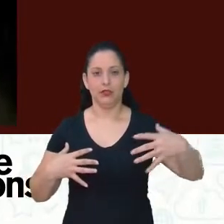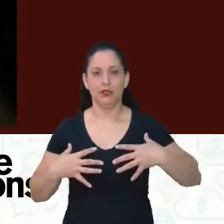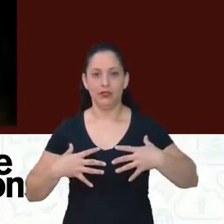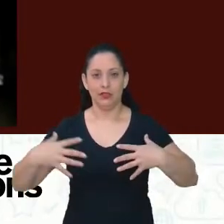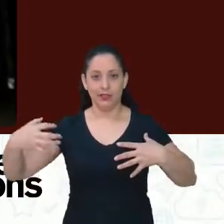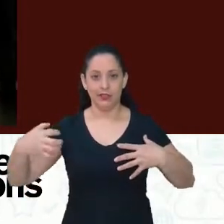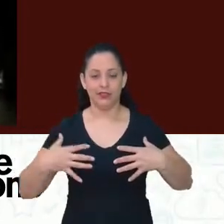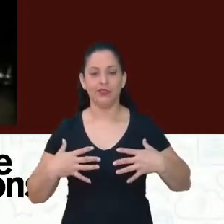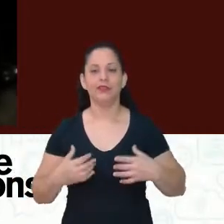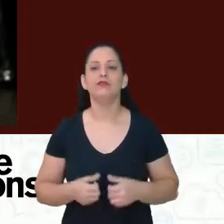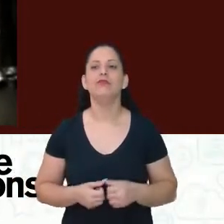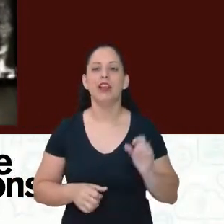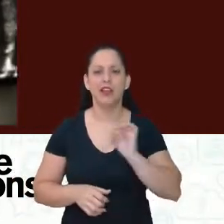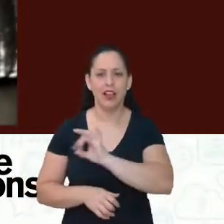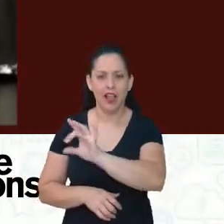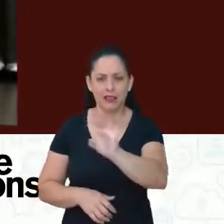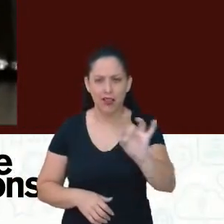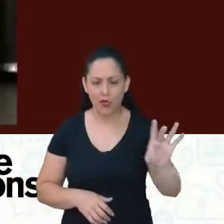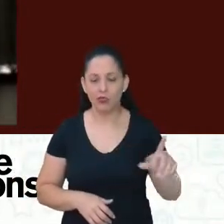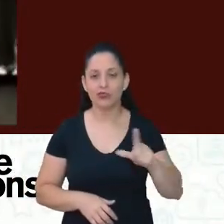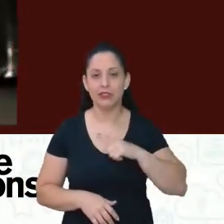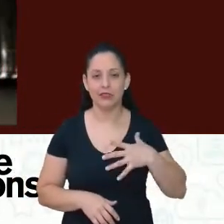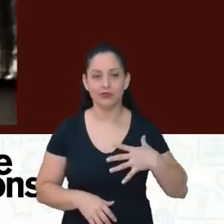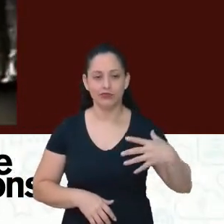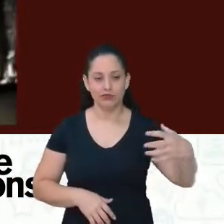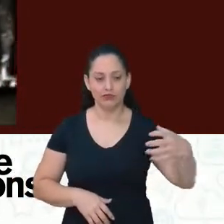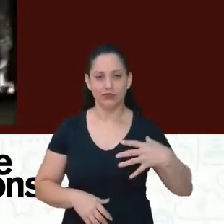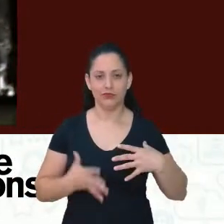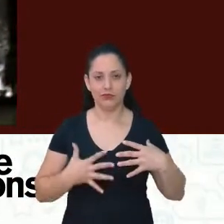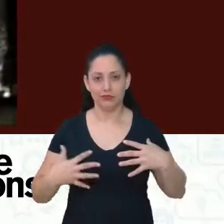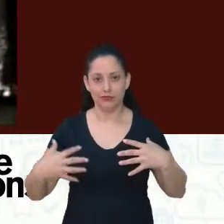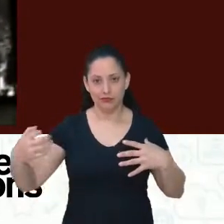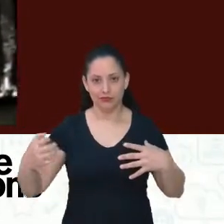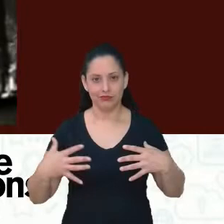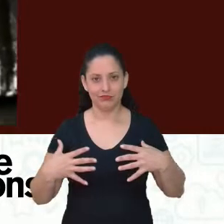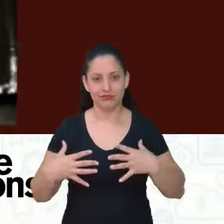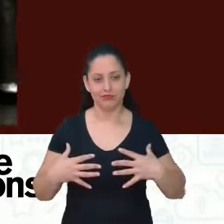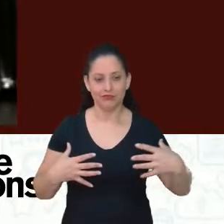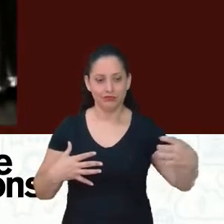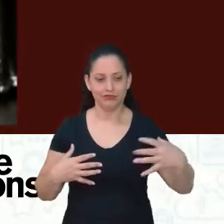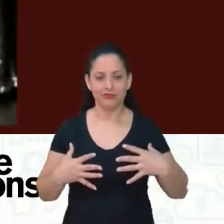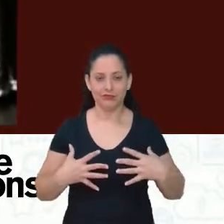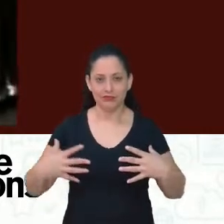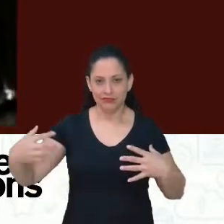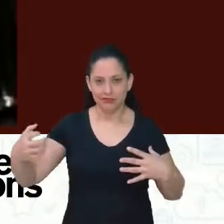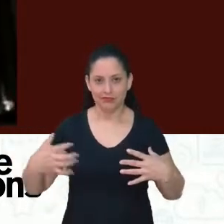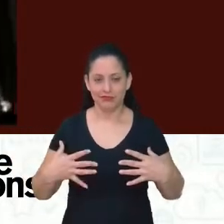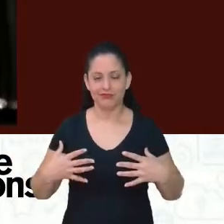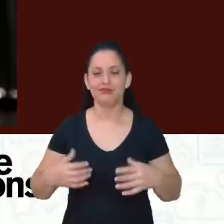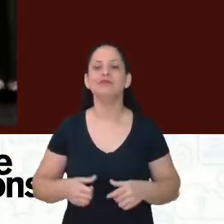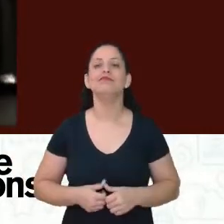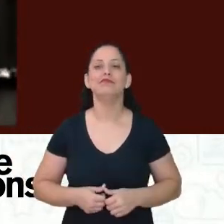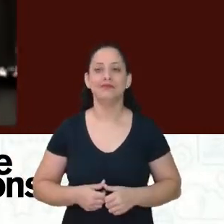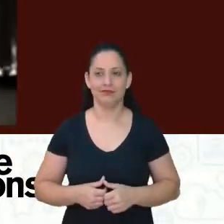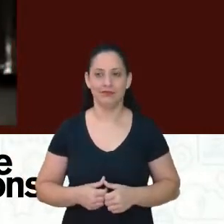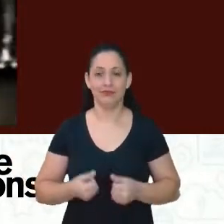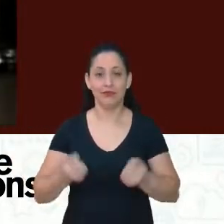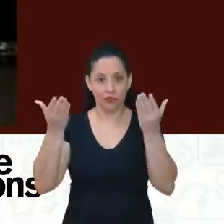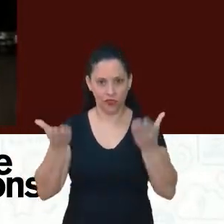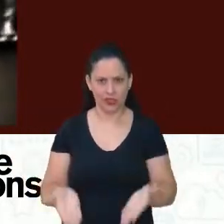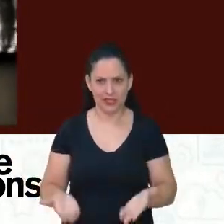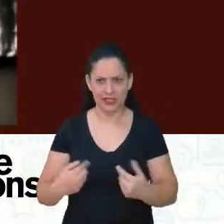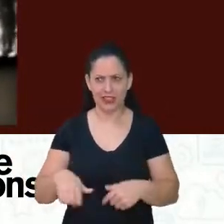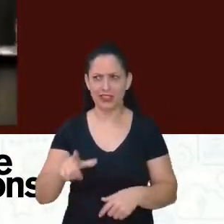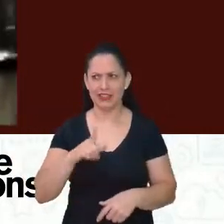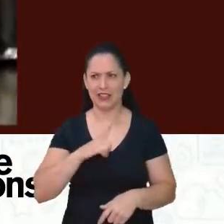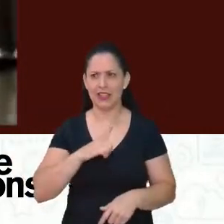que dançam, o pulmão direito e o esquerdo. Os pulmões dançam e o homem recebe o oxigênio. Se você pegar uma pá